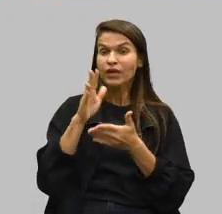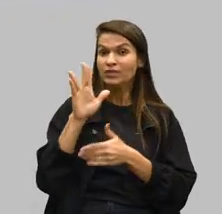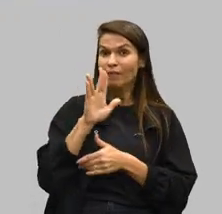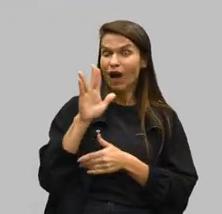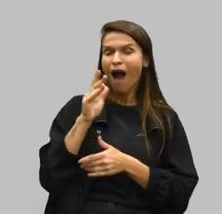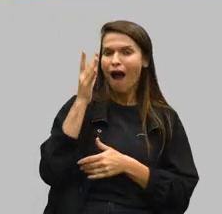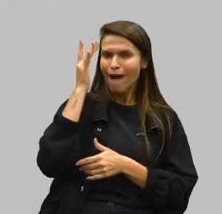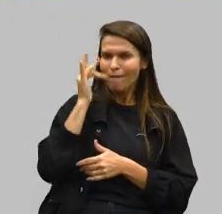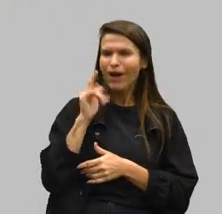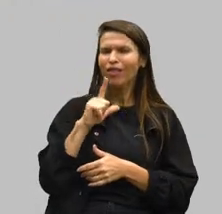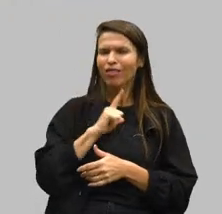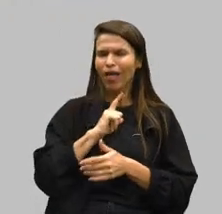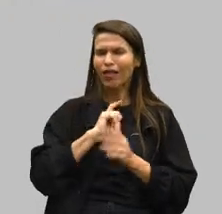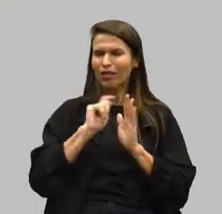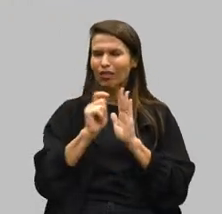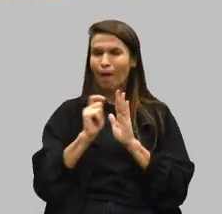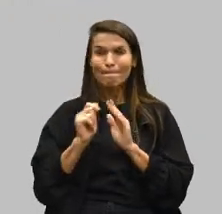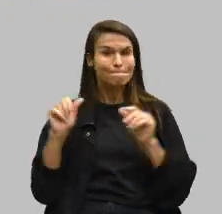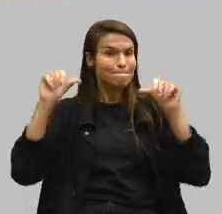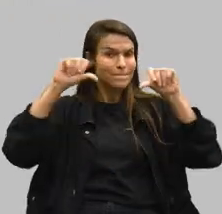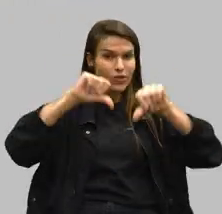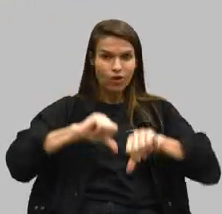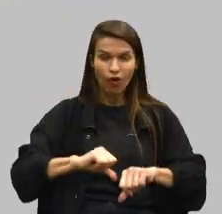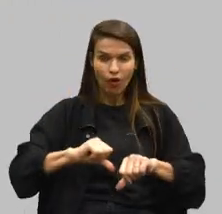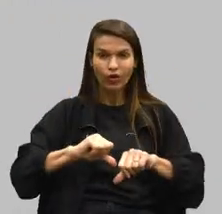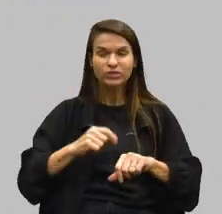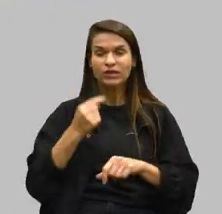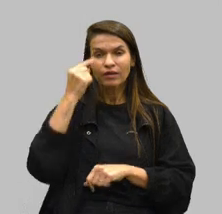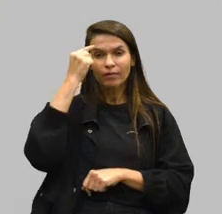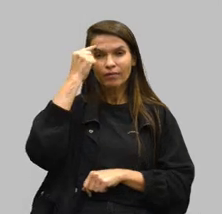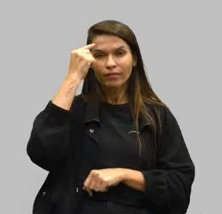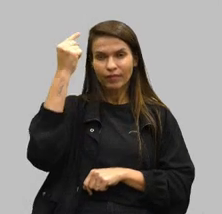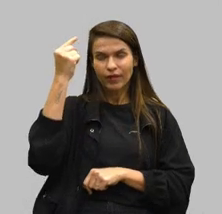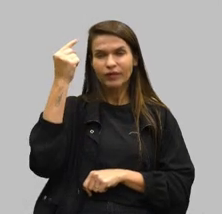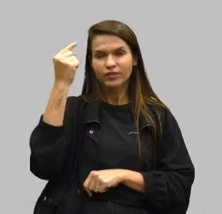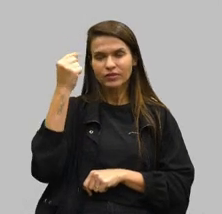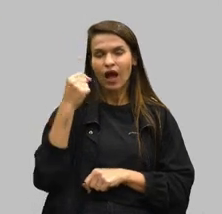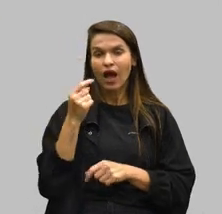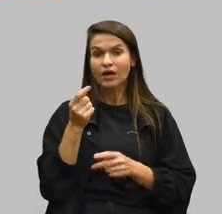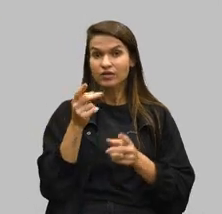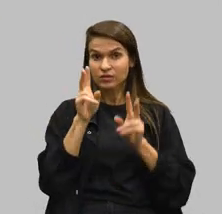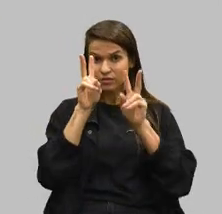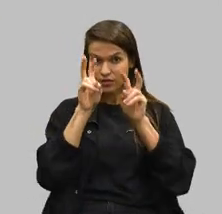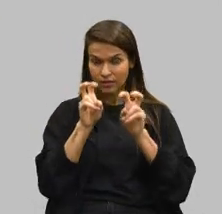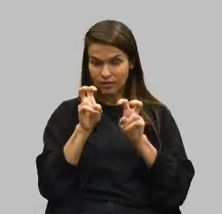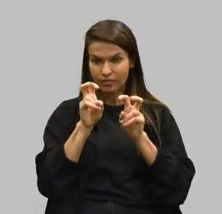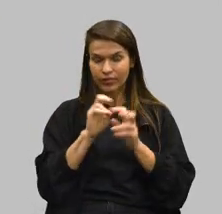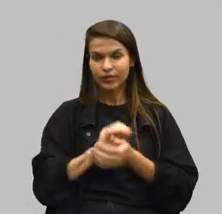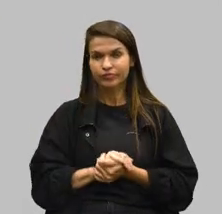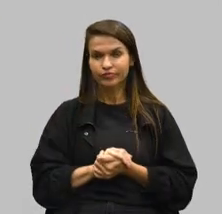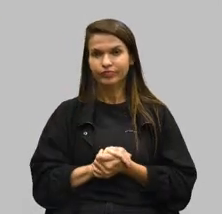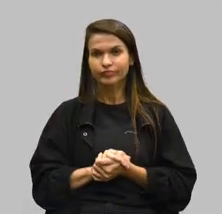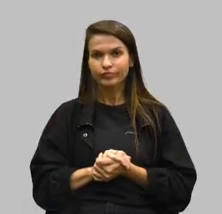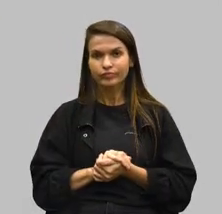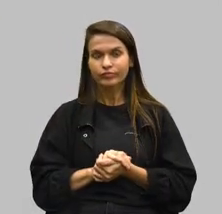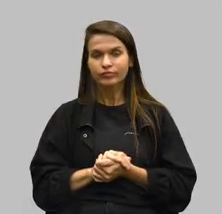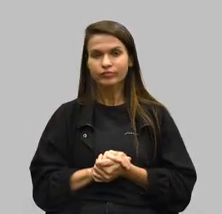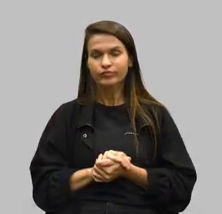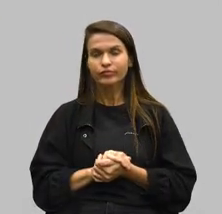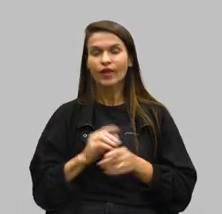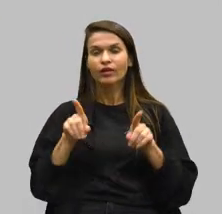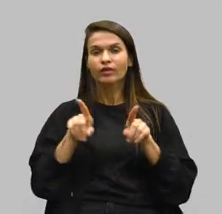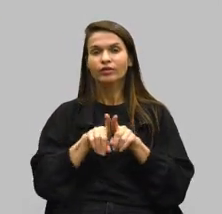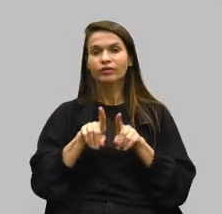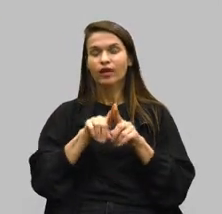certamente drogas muito piores então o que que a senhora pensa a A esse respeito e com respeito